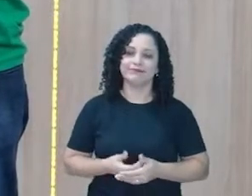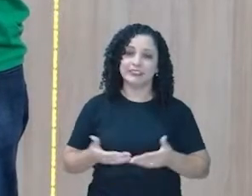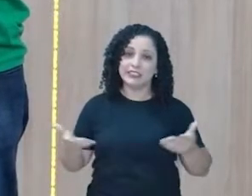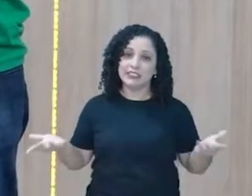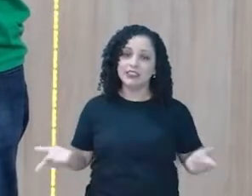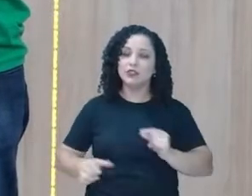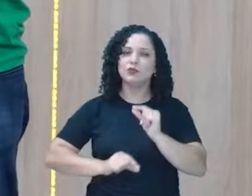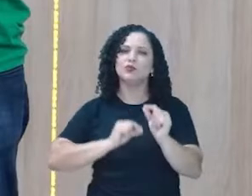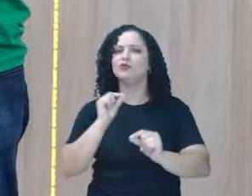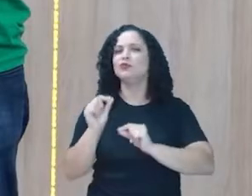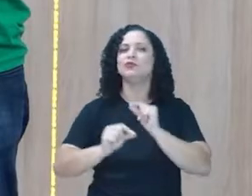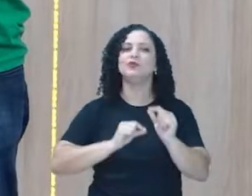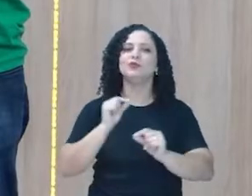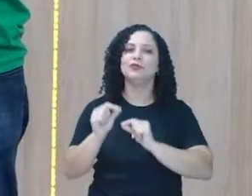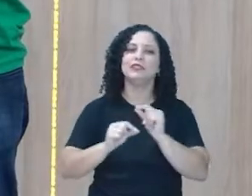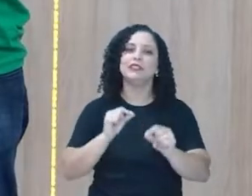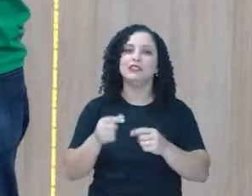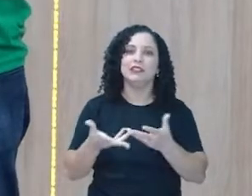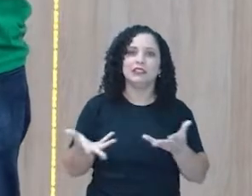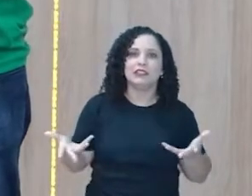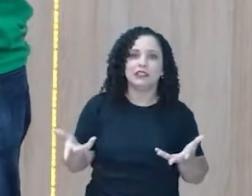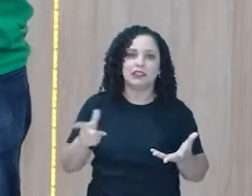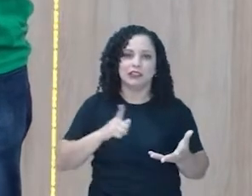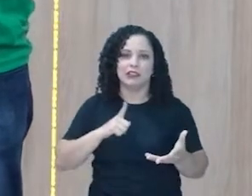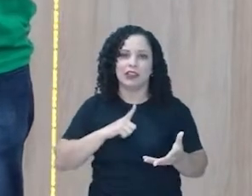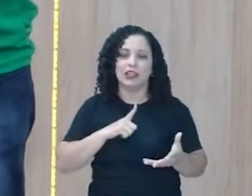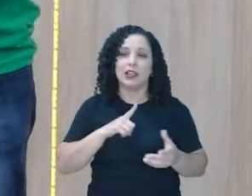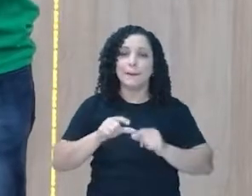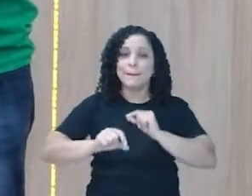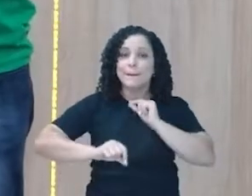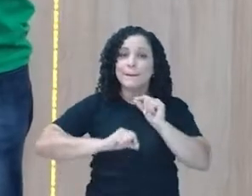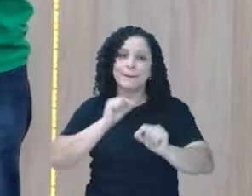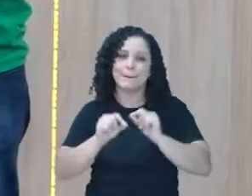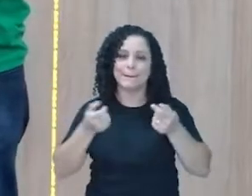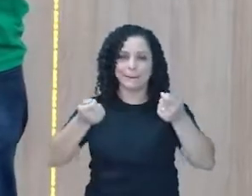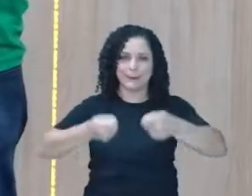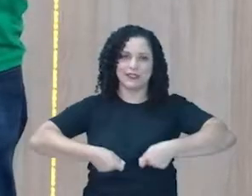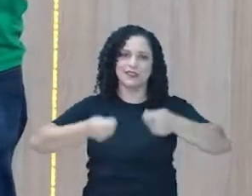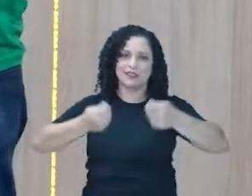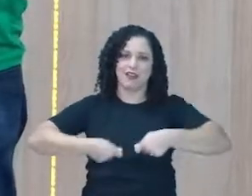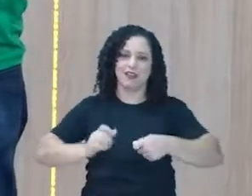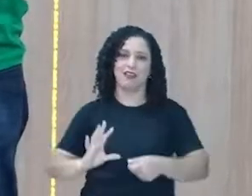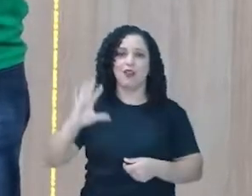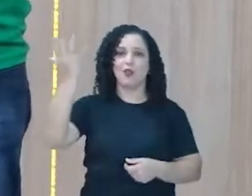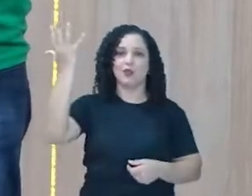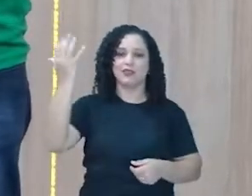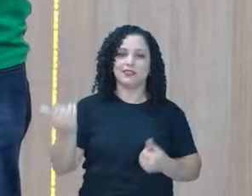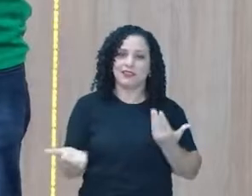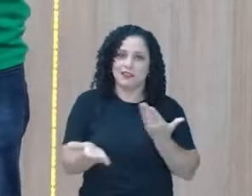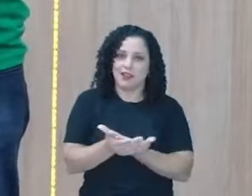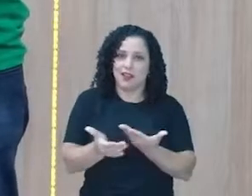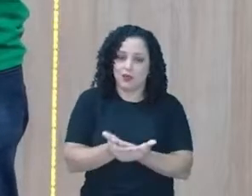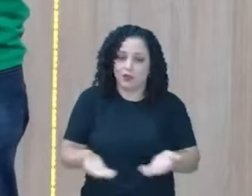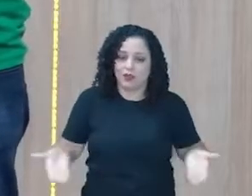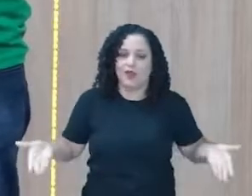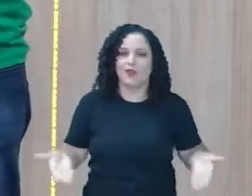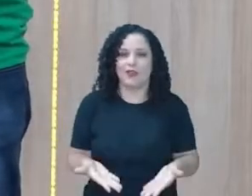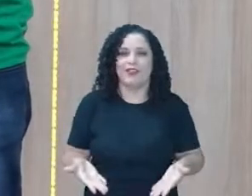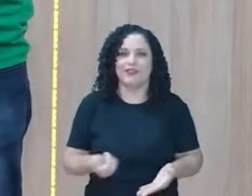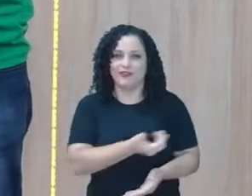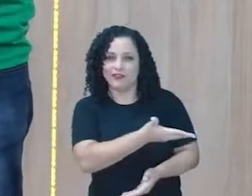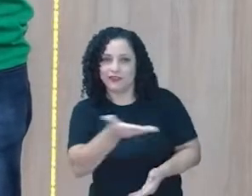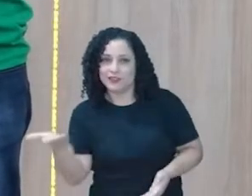E que objetos espaciais são necessários para que aconteça essa aula agora, para vocês